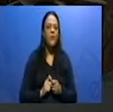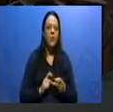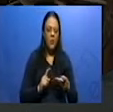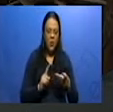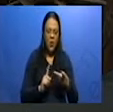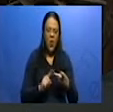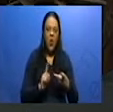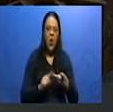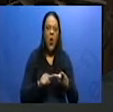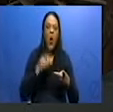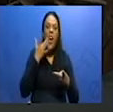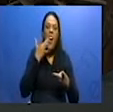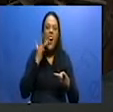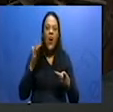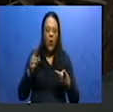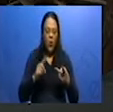marfim?